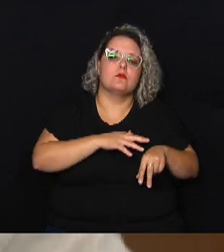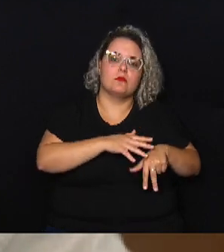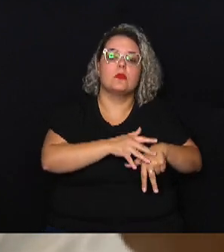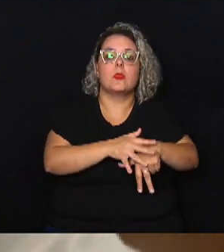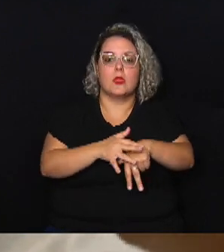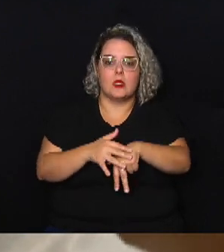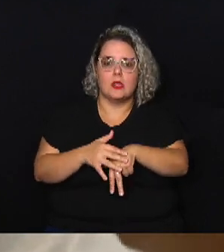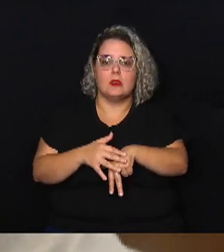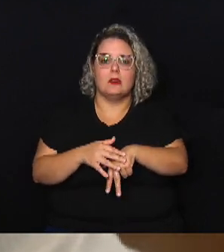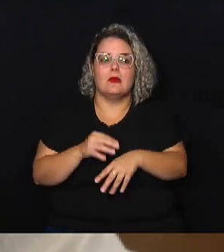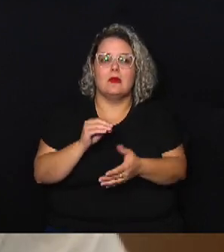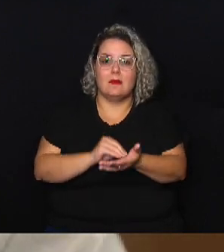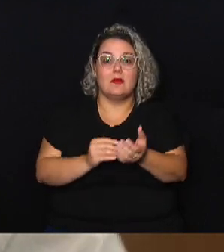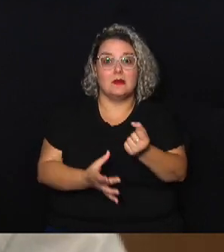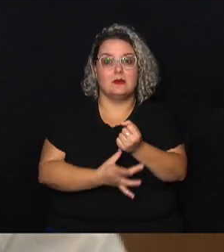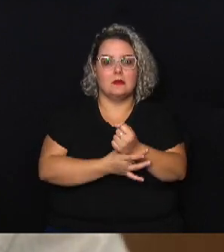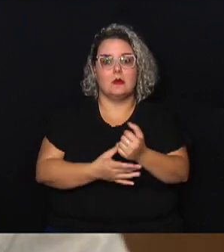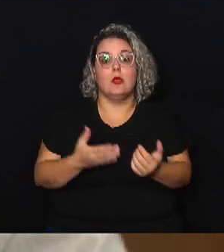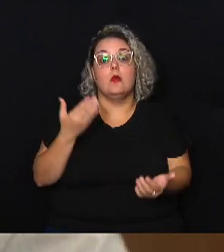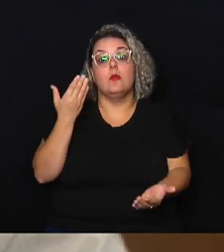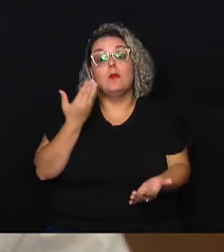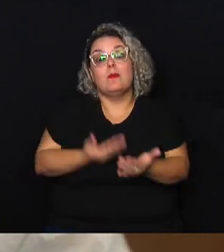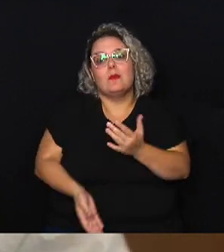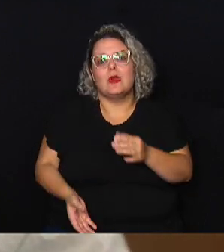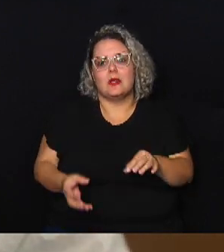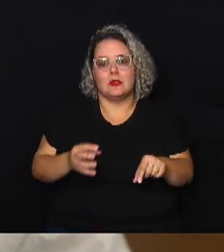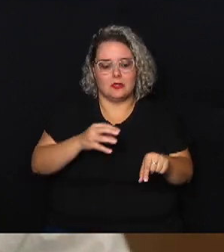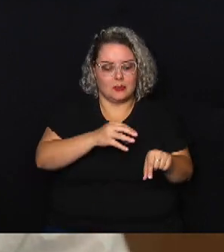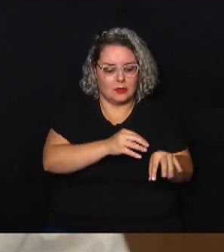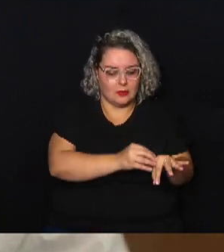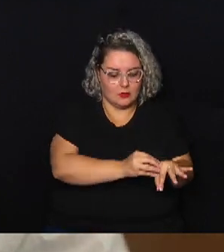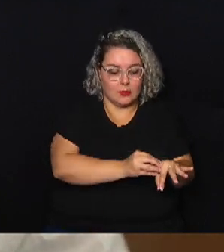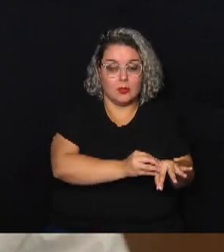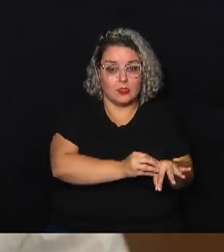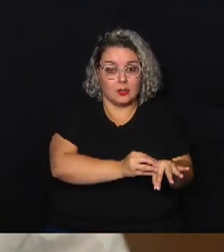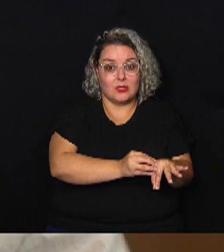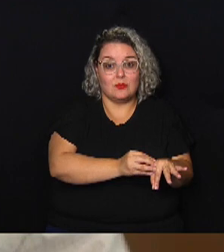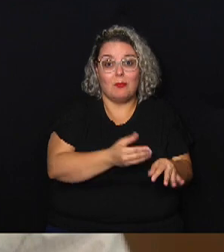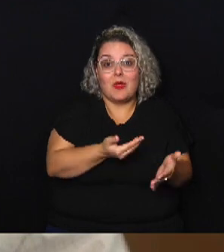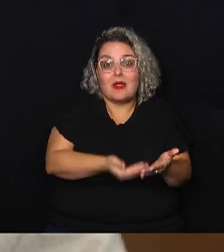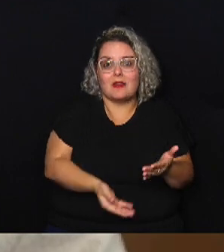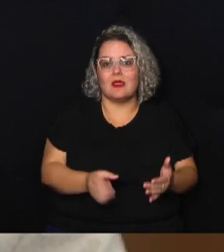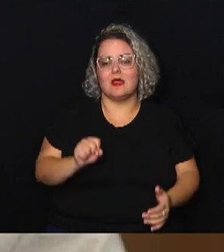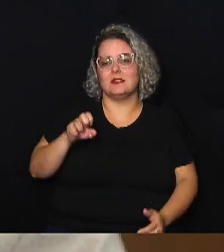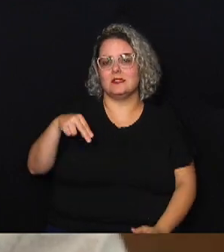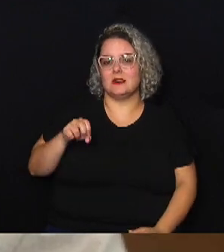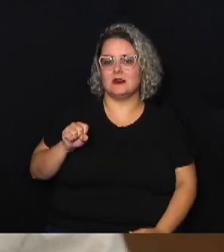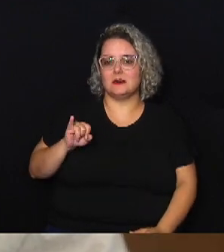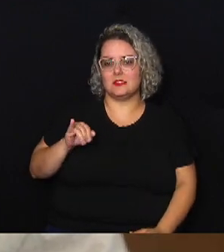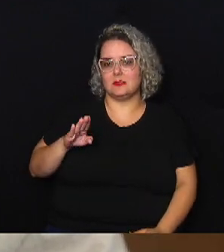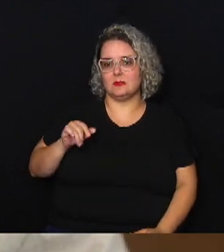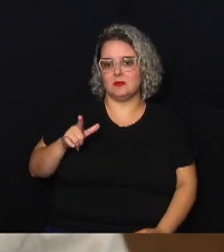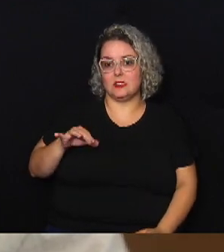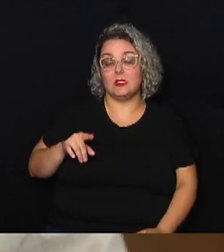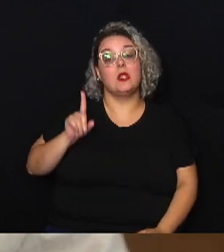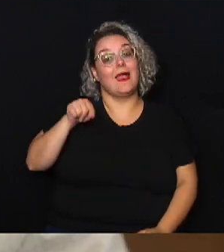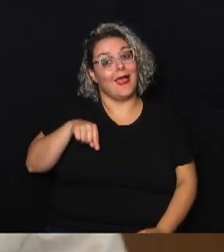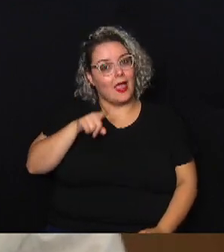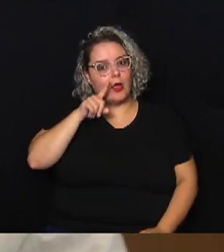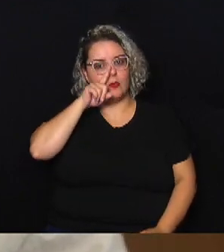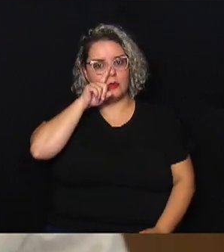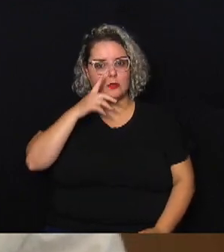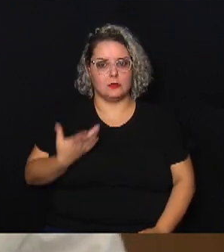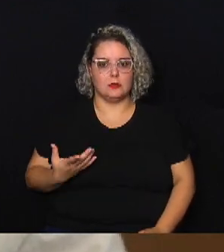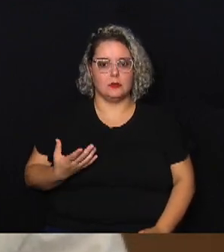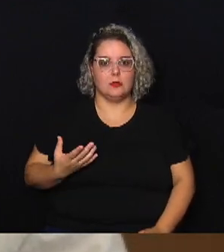insegurança pelo medo de perder sensibilidade, que é um risco desse procedimento. Não quer dizer que vai perder, né? Se fosse perder, ninguém